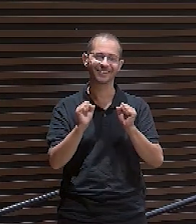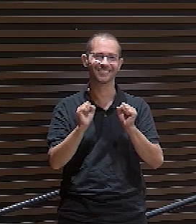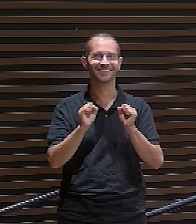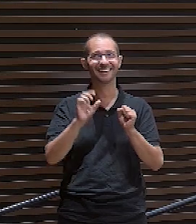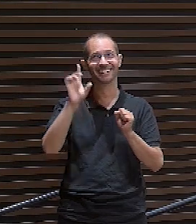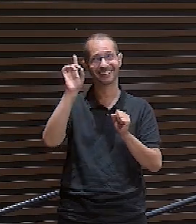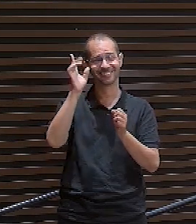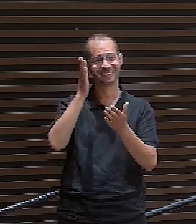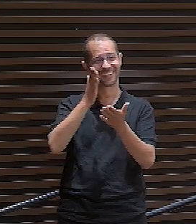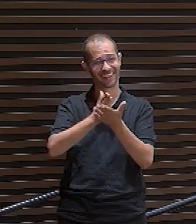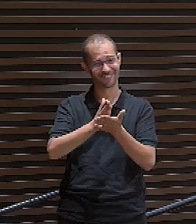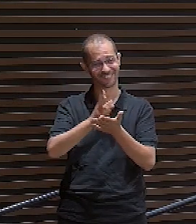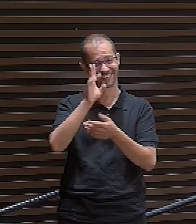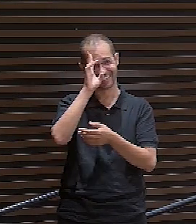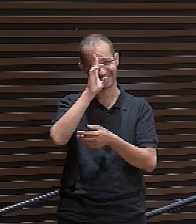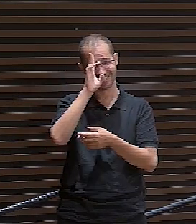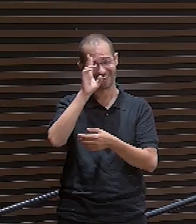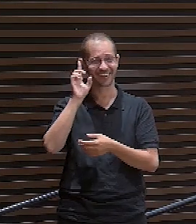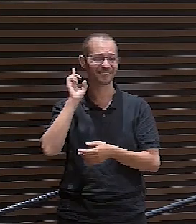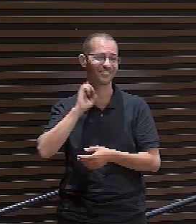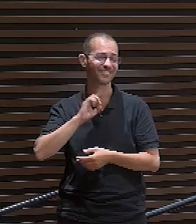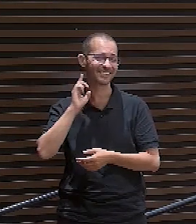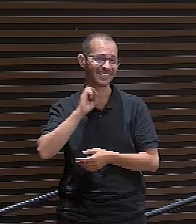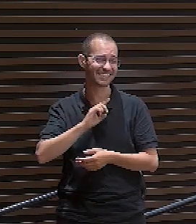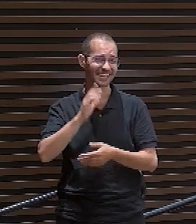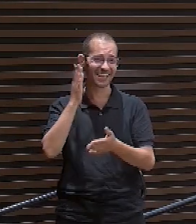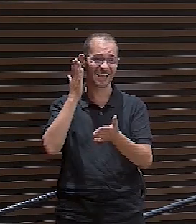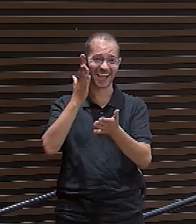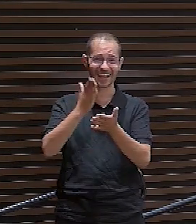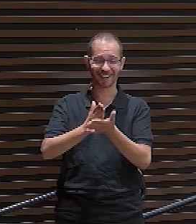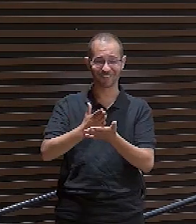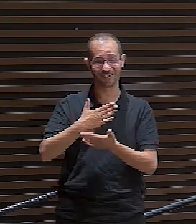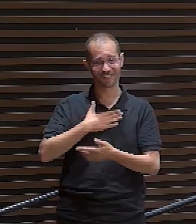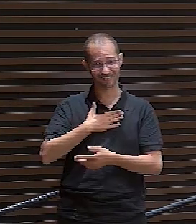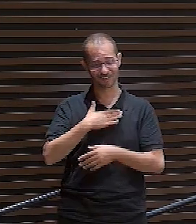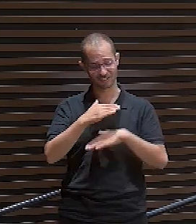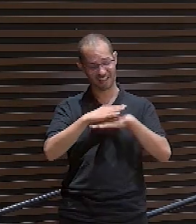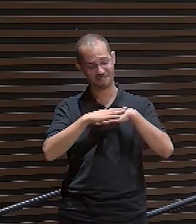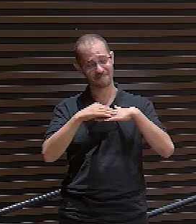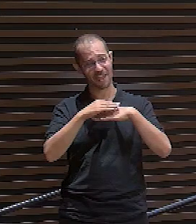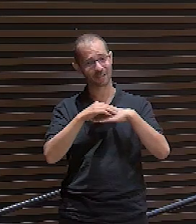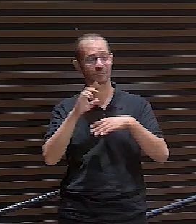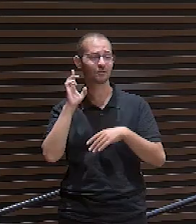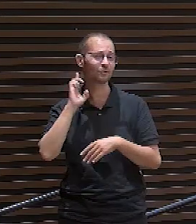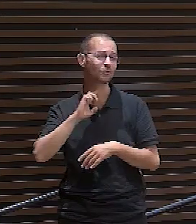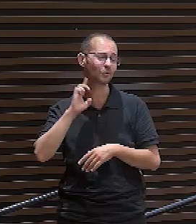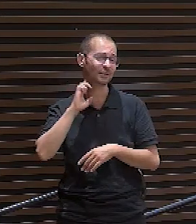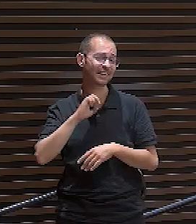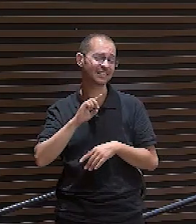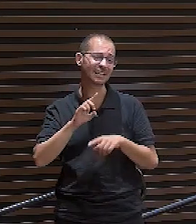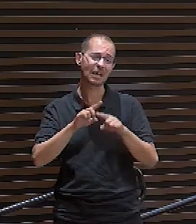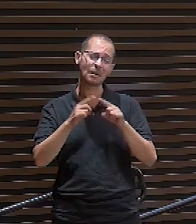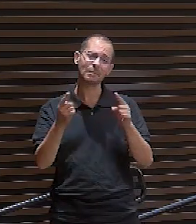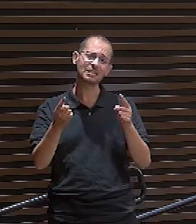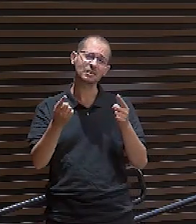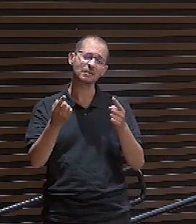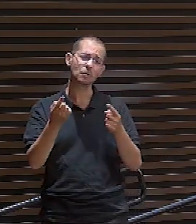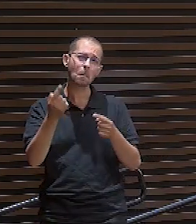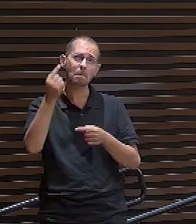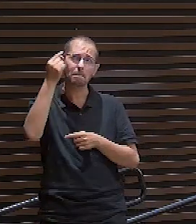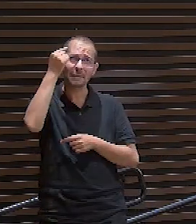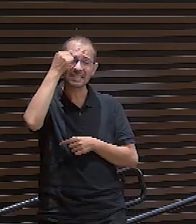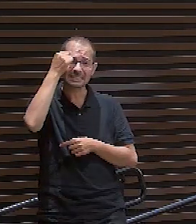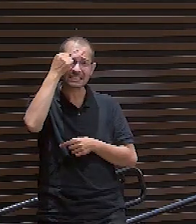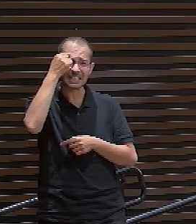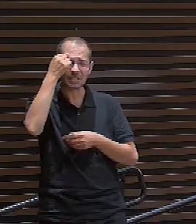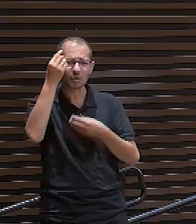e tem acabado com os meus afetos fluminenses. Mas eu fico pensando, como é que eu deixo um culto